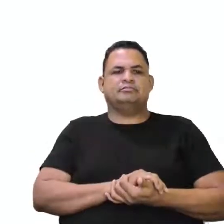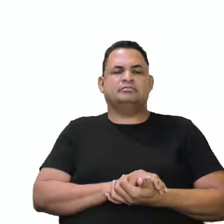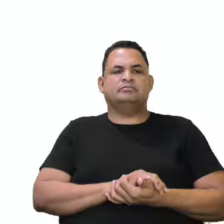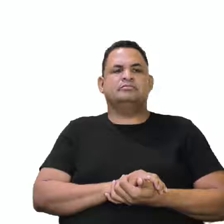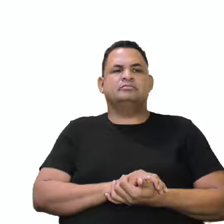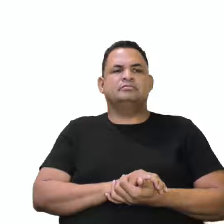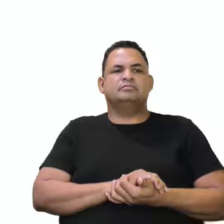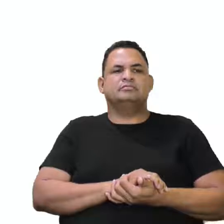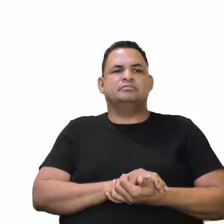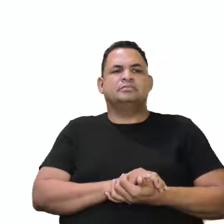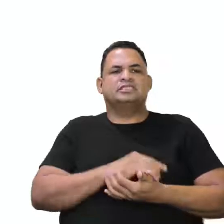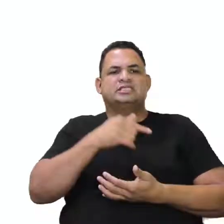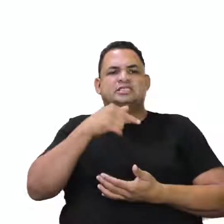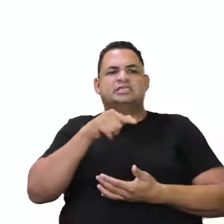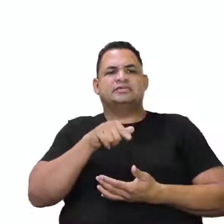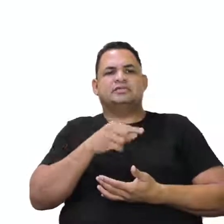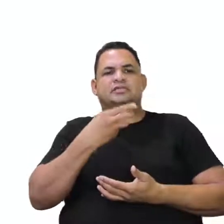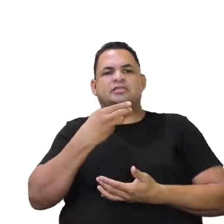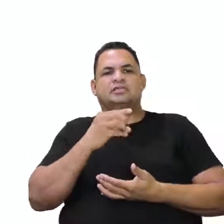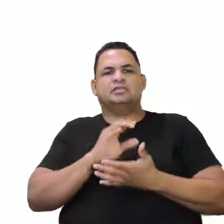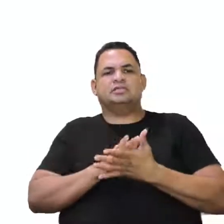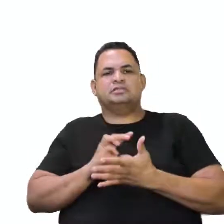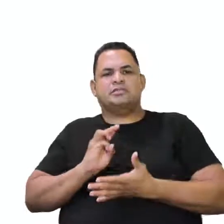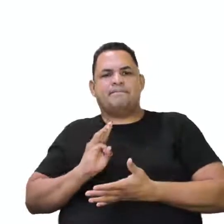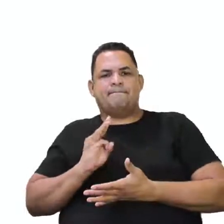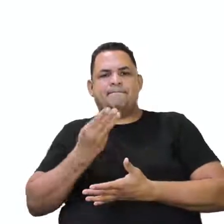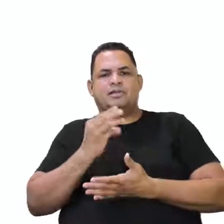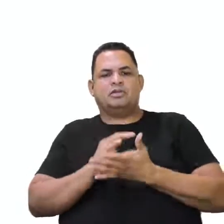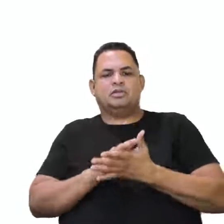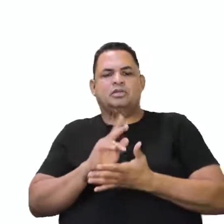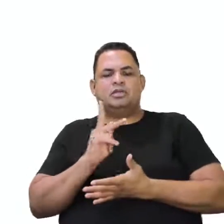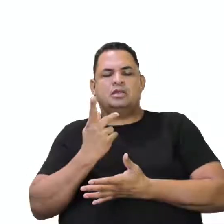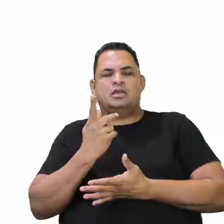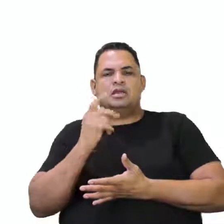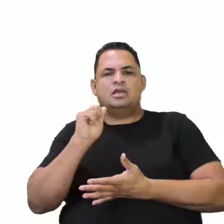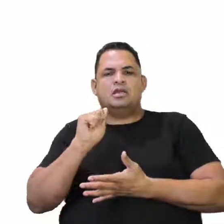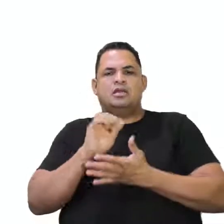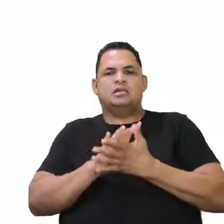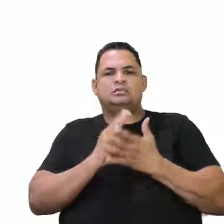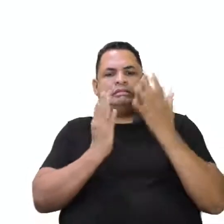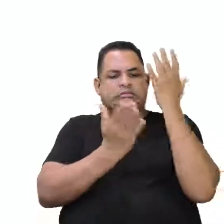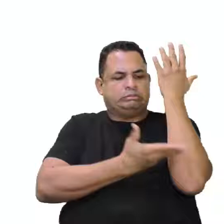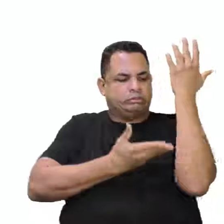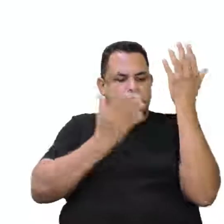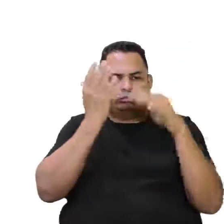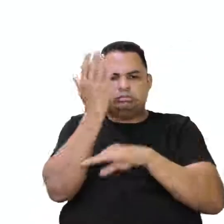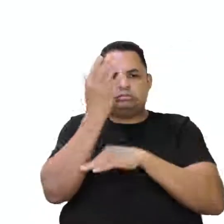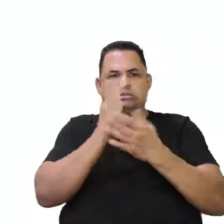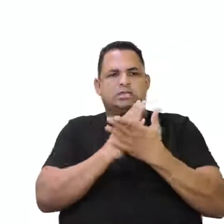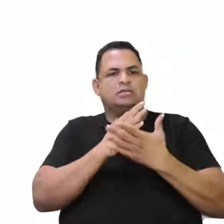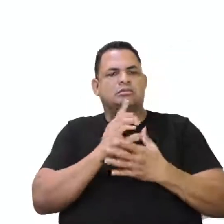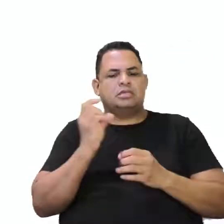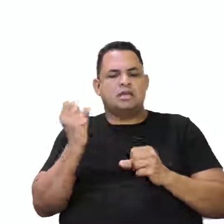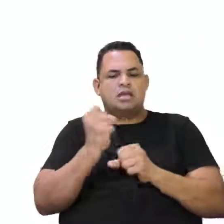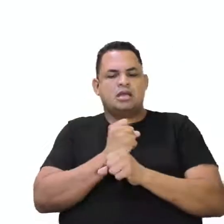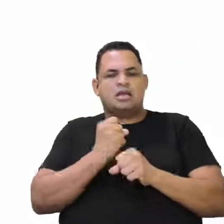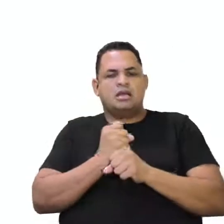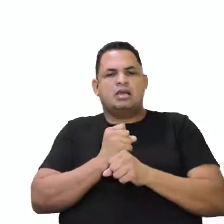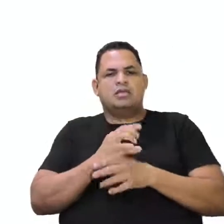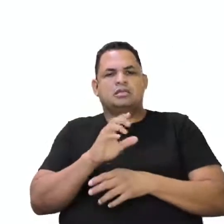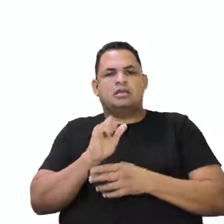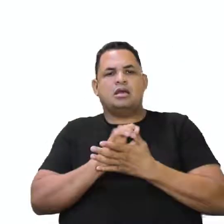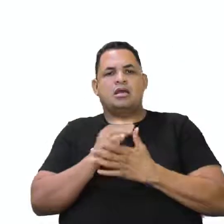acontece. Cerca de 7,3 milhões de hectares de florestas são destruídos a cada ano, principalmente nos